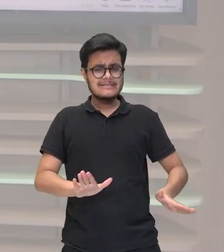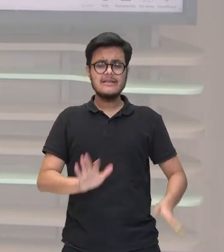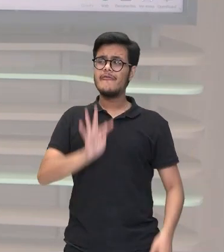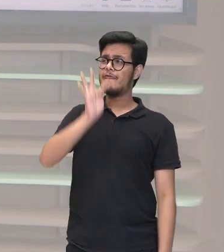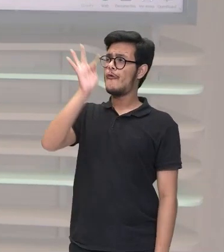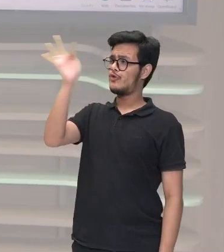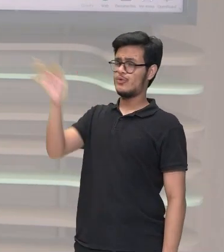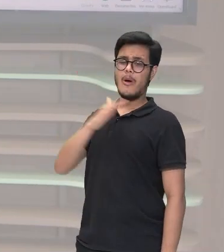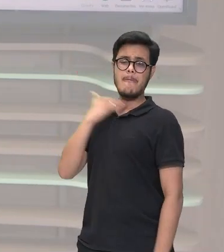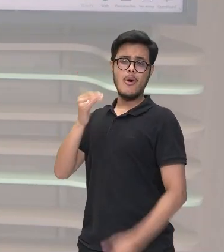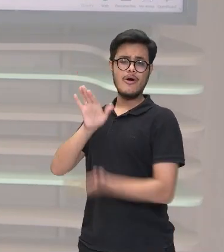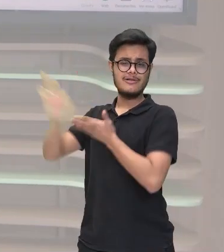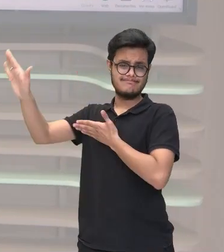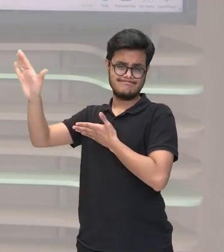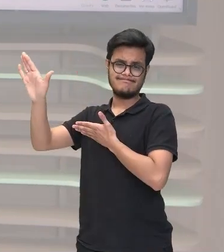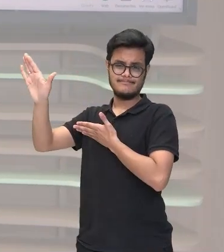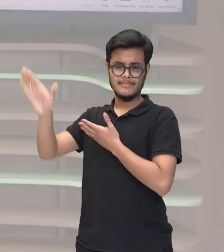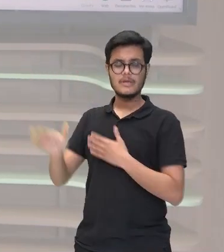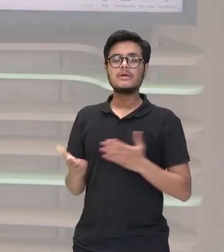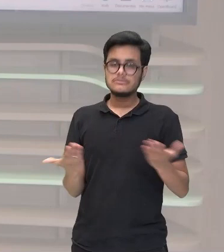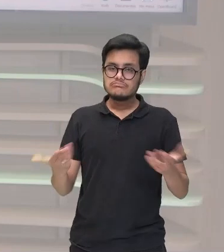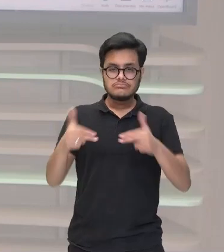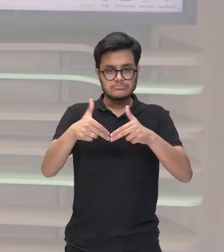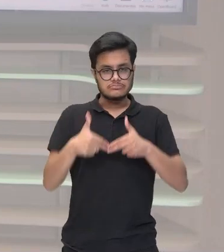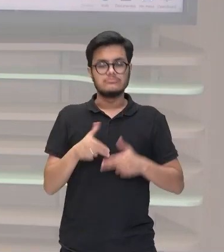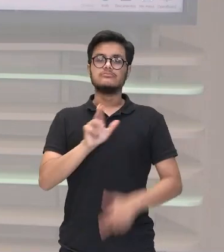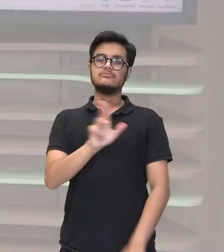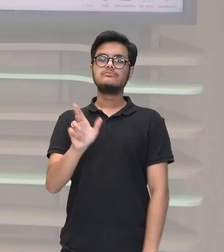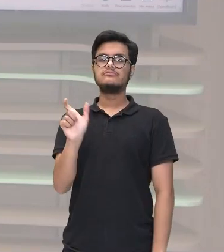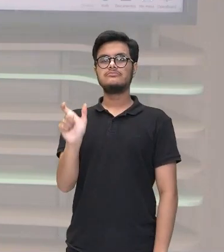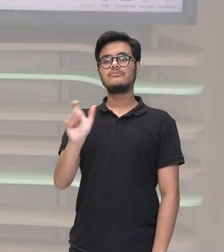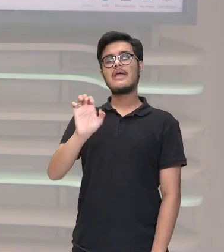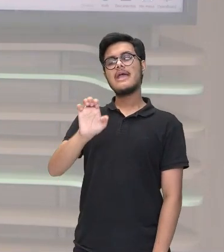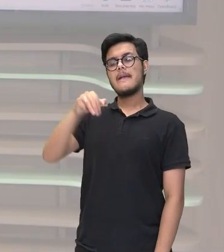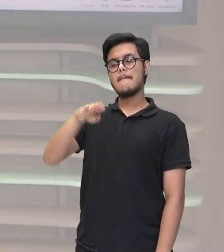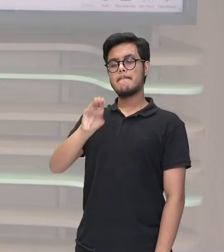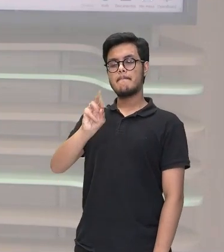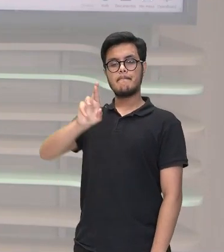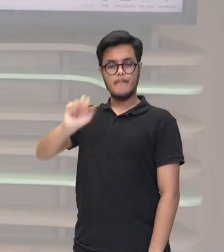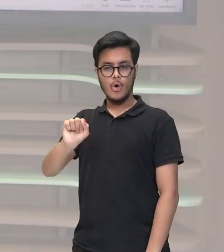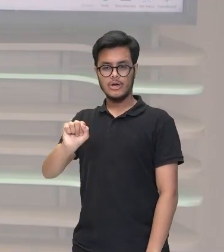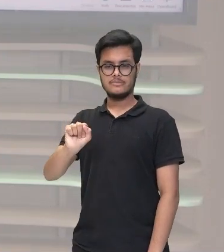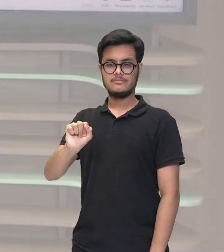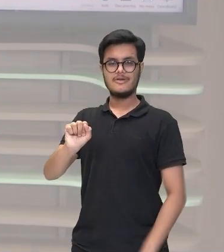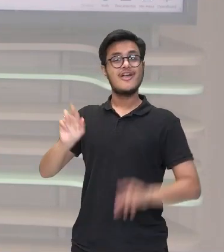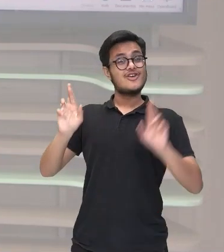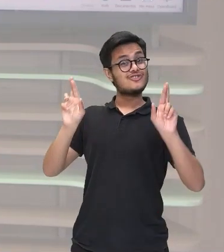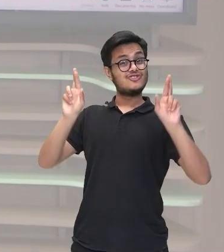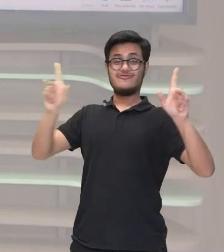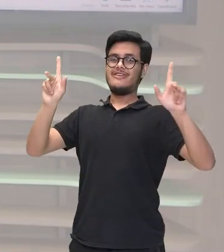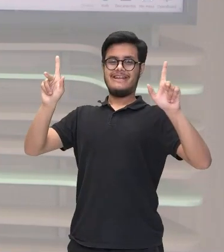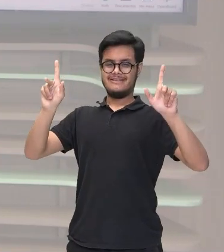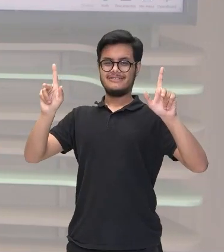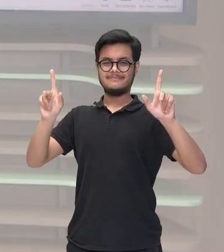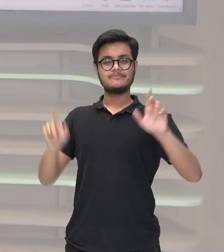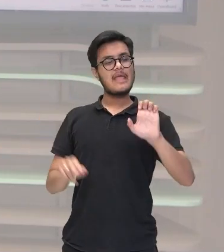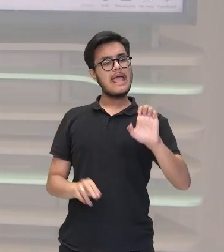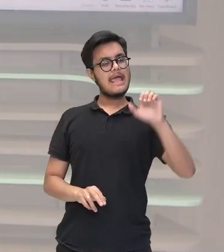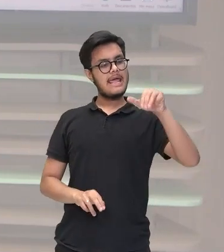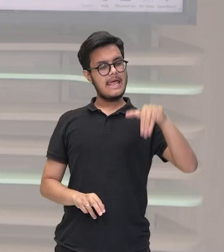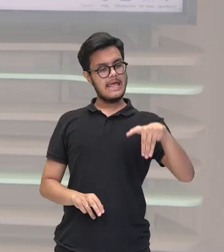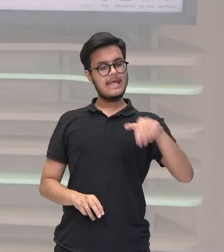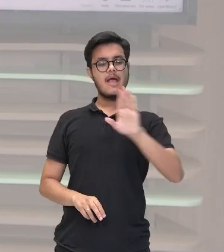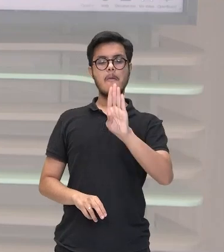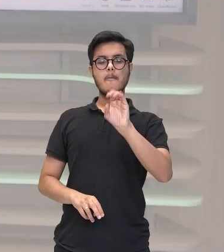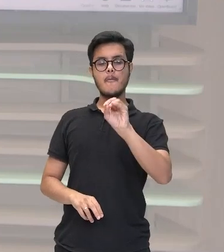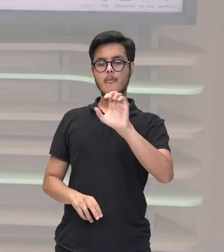em boa hora. Juntou tudo, virou embora. Notaram aí essa junção de palavras